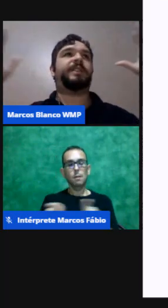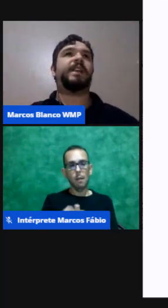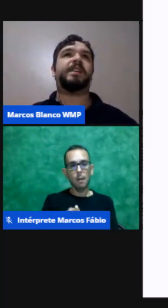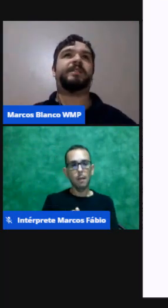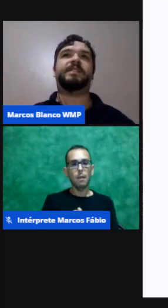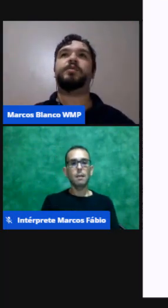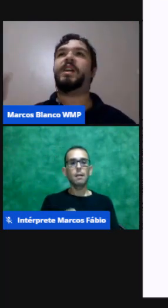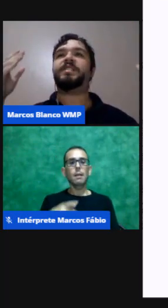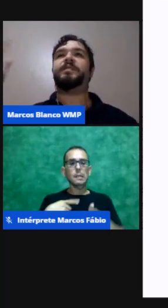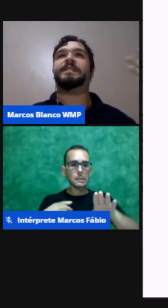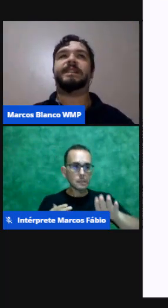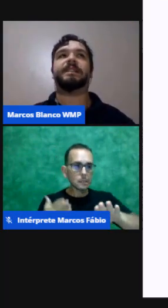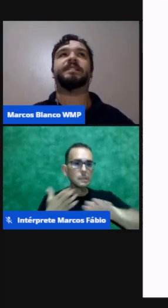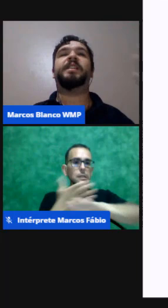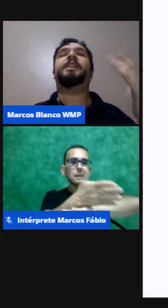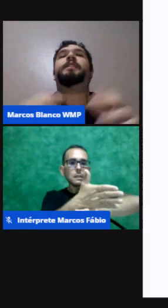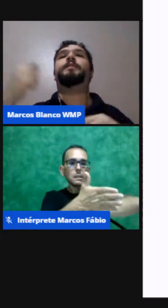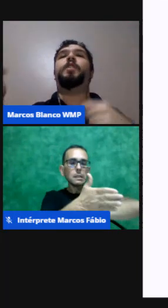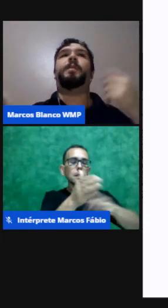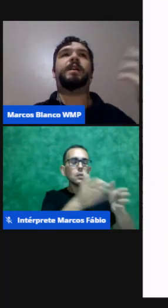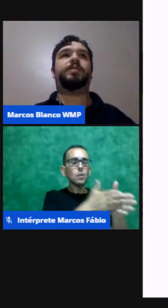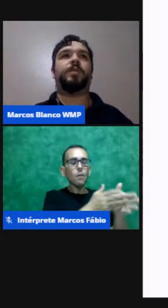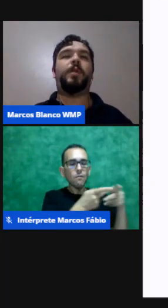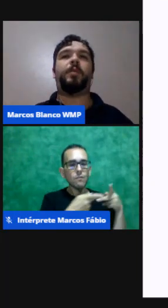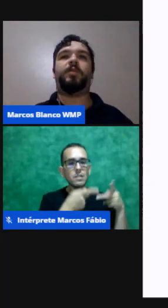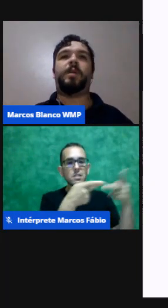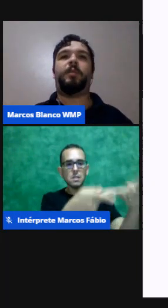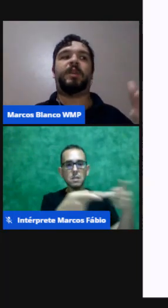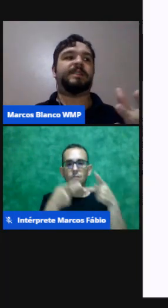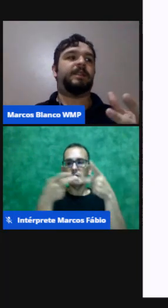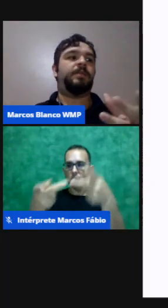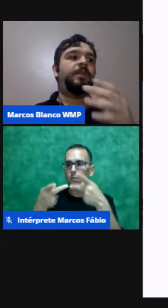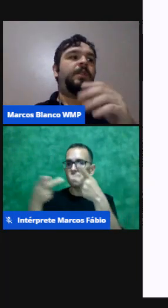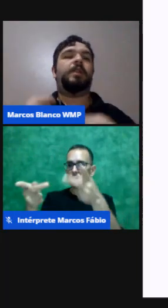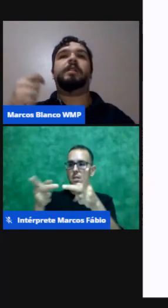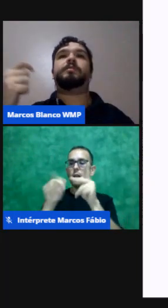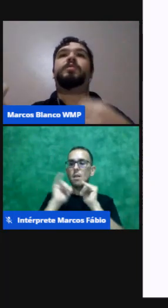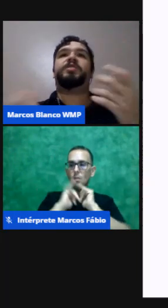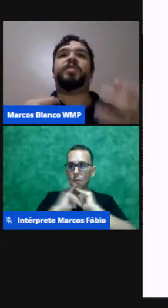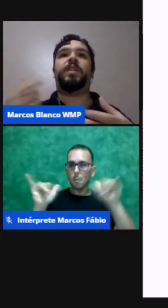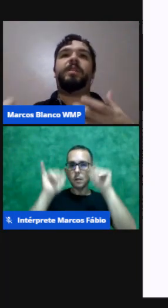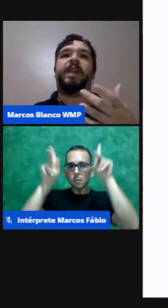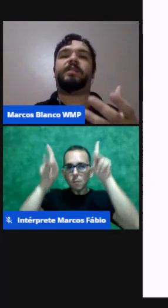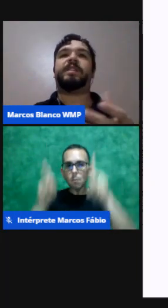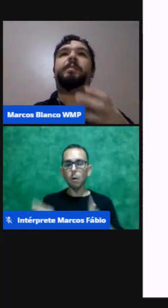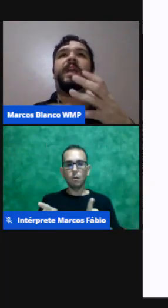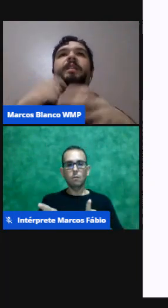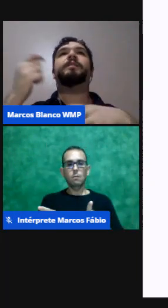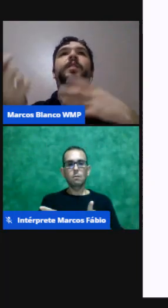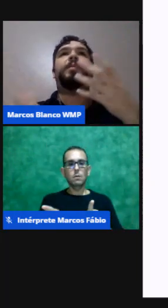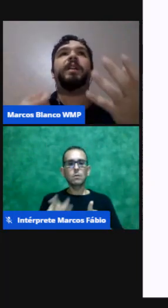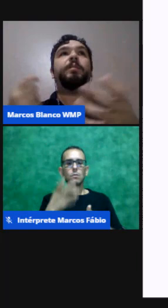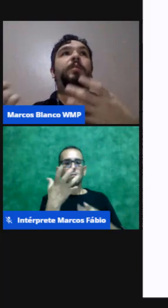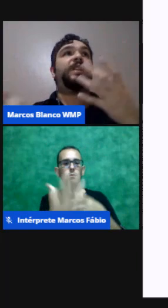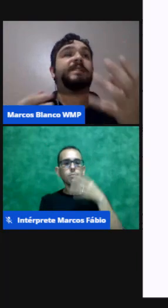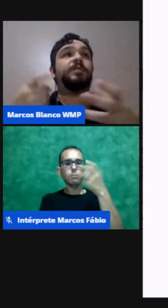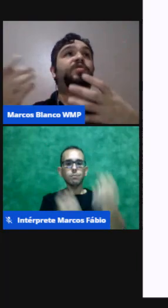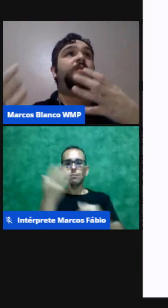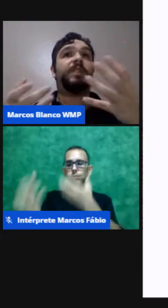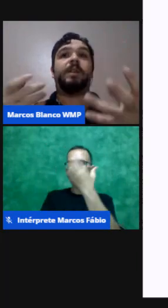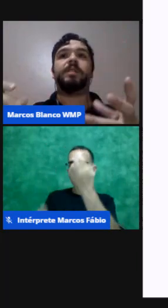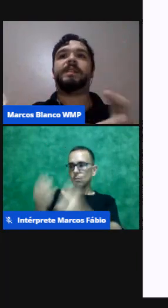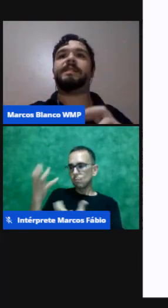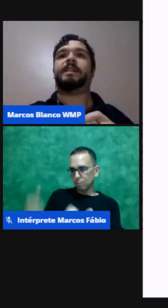estão indo durante as visitas, informando sobre a população, durante o acolhimento também informando